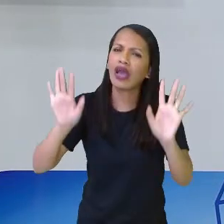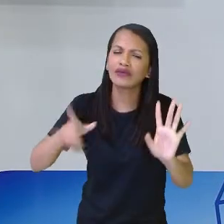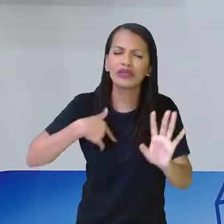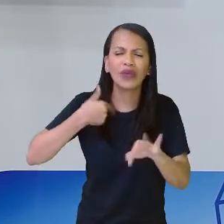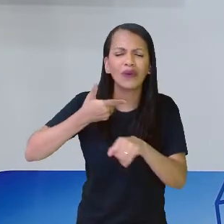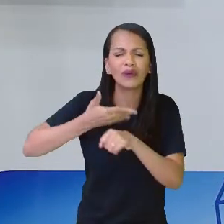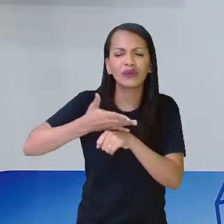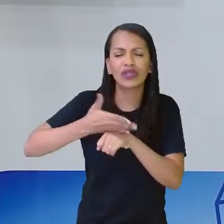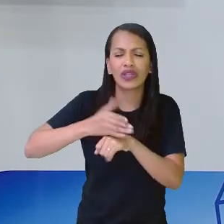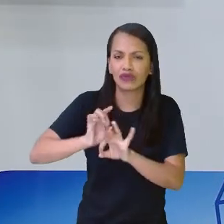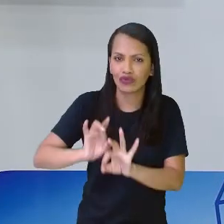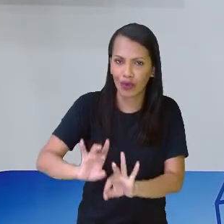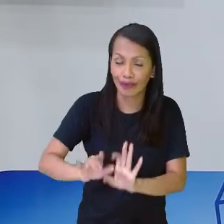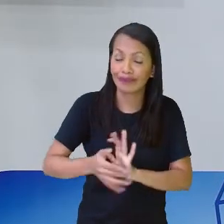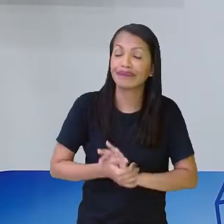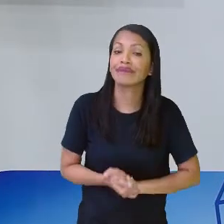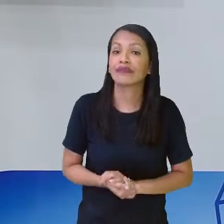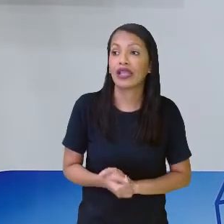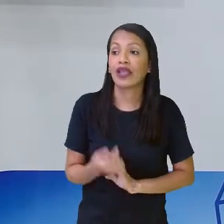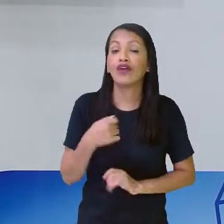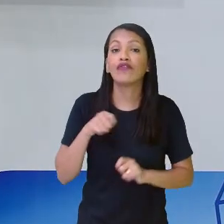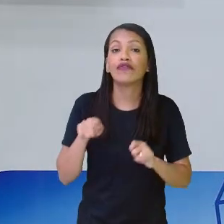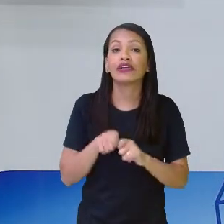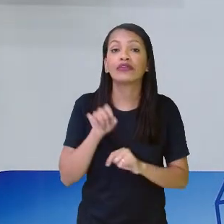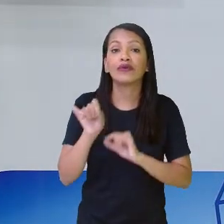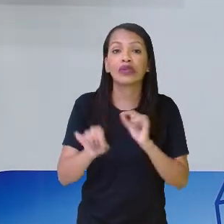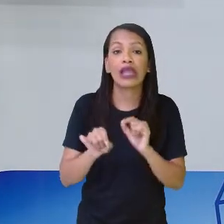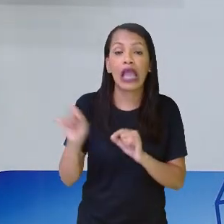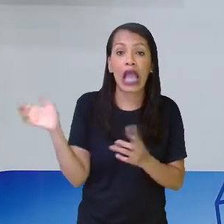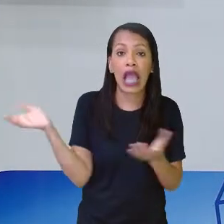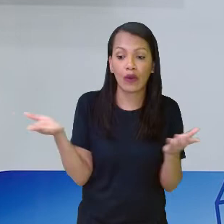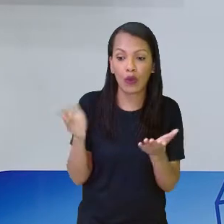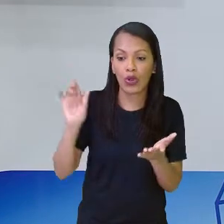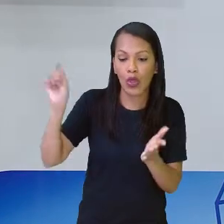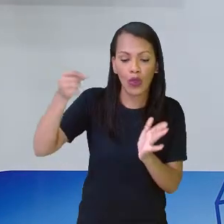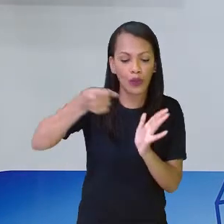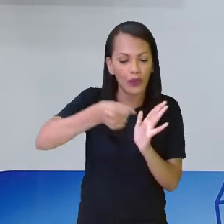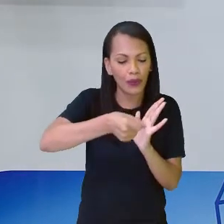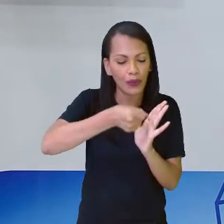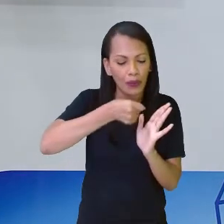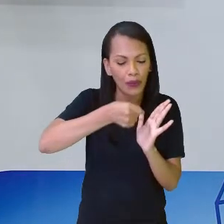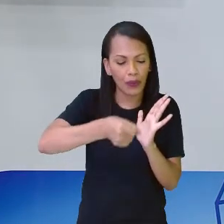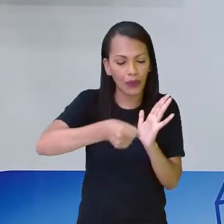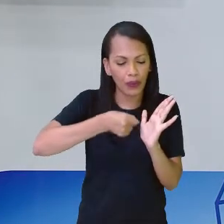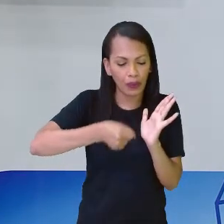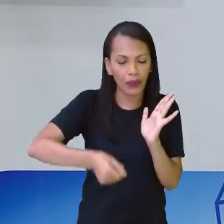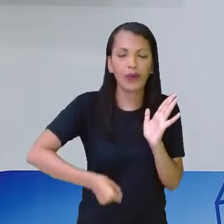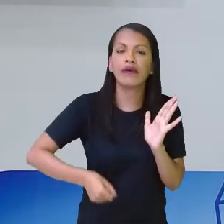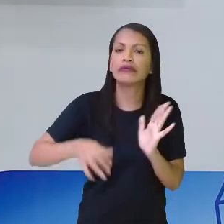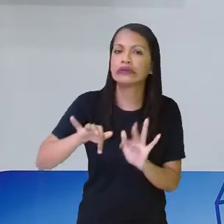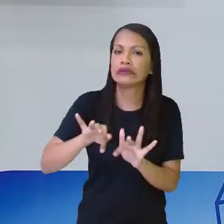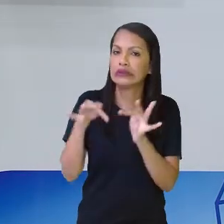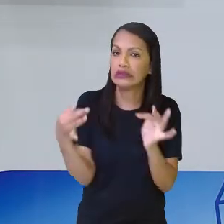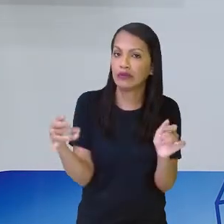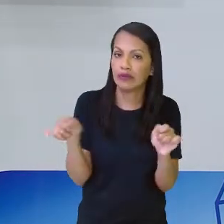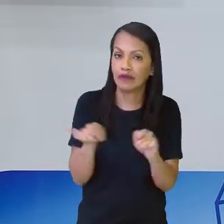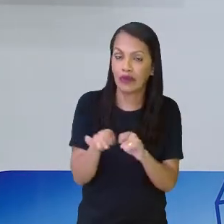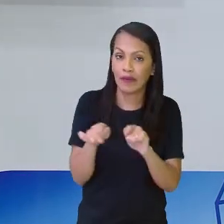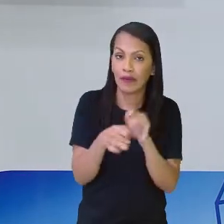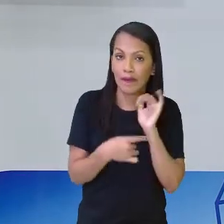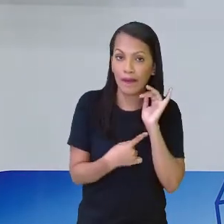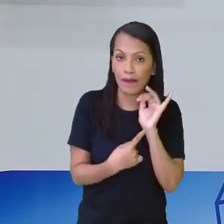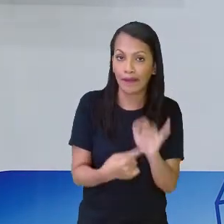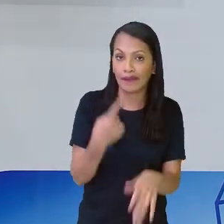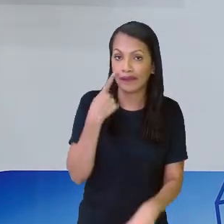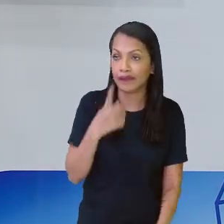do desenho. Então, o que é que eu vou fazer? Eu vou contornar esse esboço. E é bem simples da gente fazer esse desenho aqui. Eu vou mostrar para